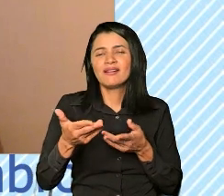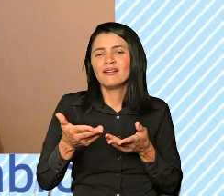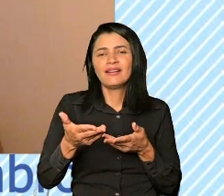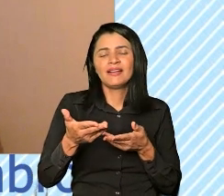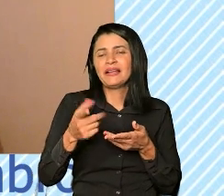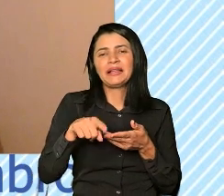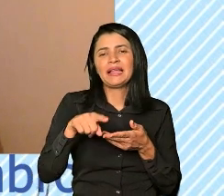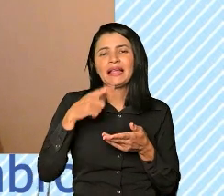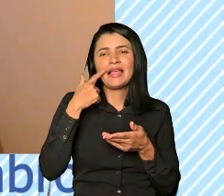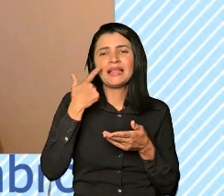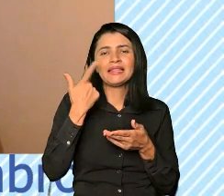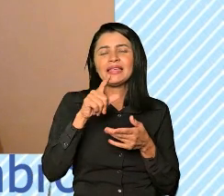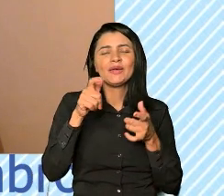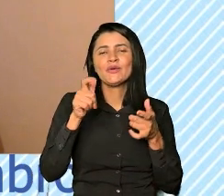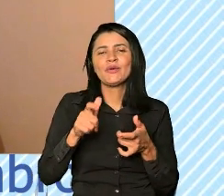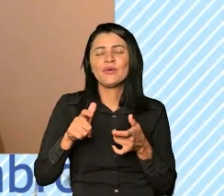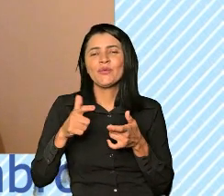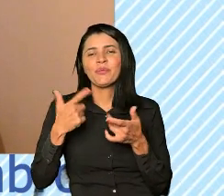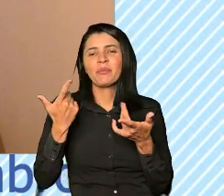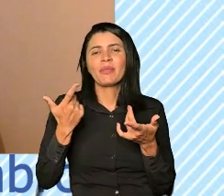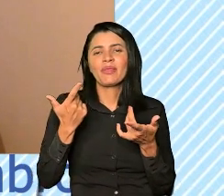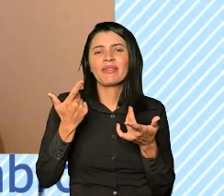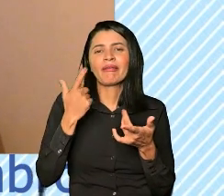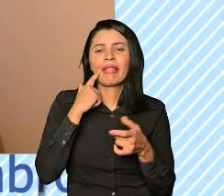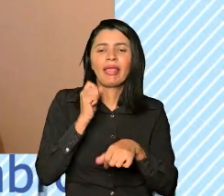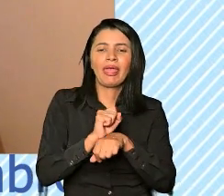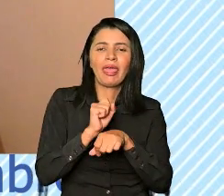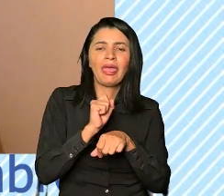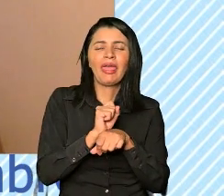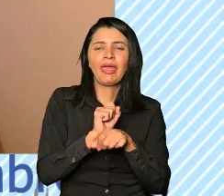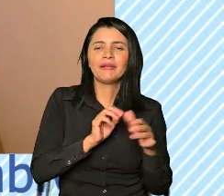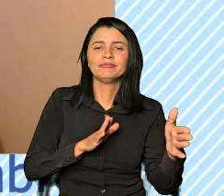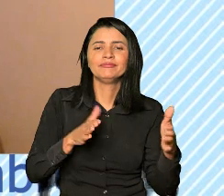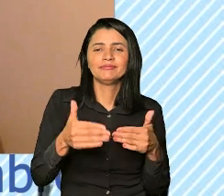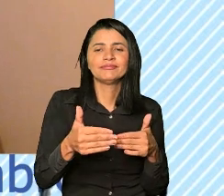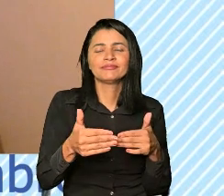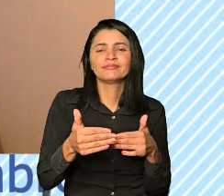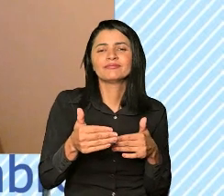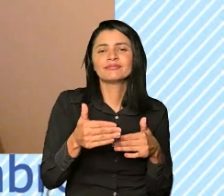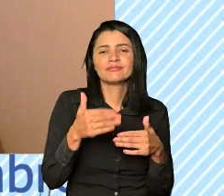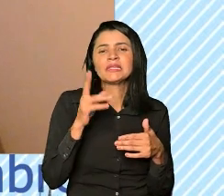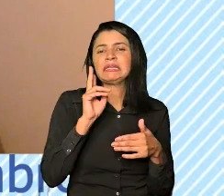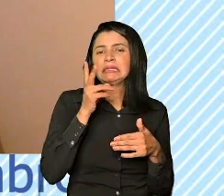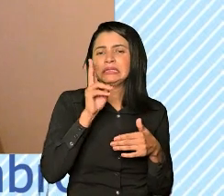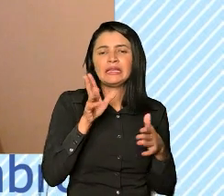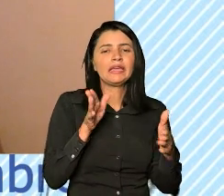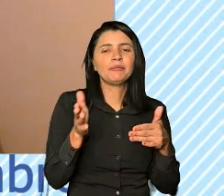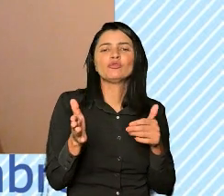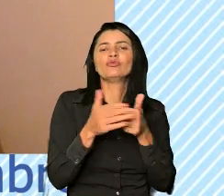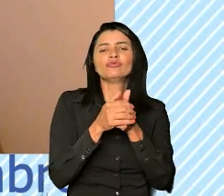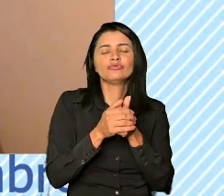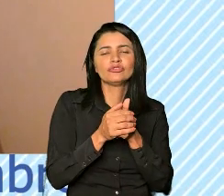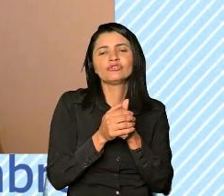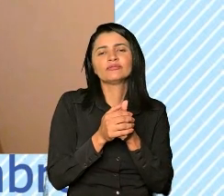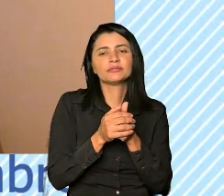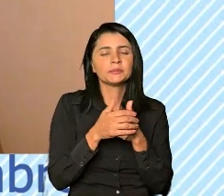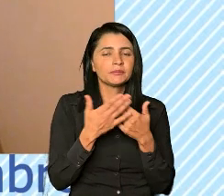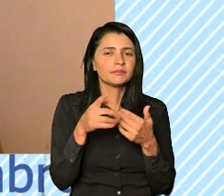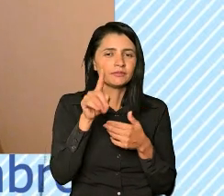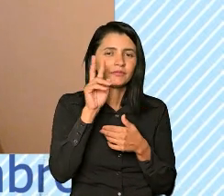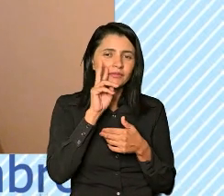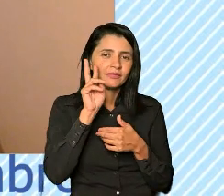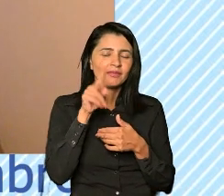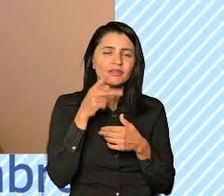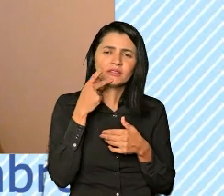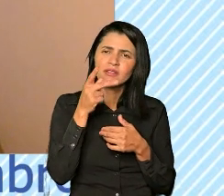elas estão mesmo no camarim, né? As mulheres estão sempre no camarim. E quando você colocou